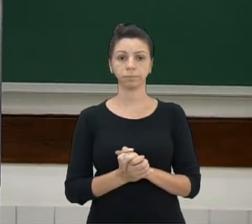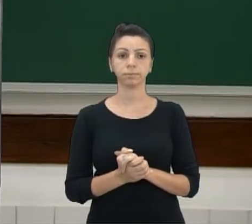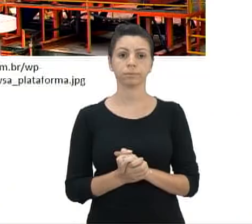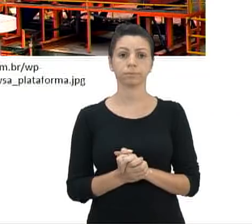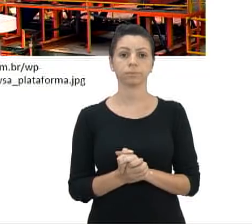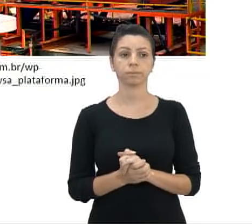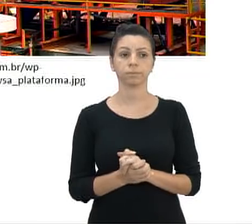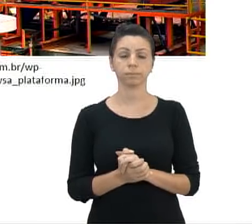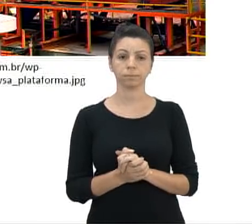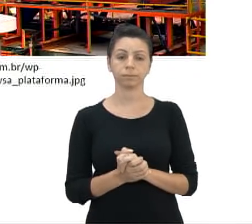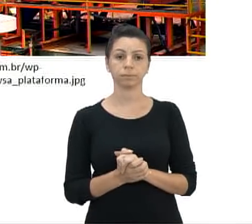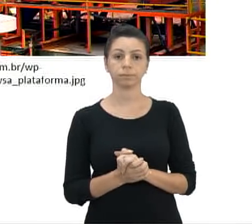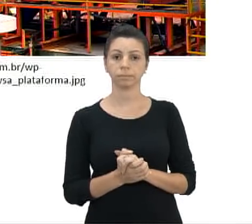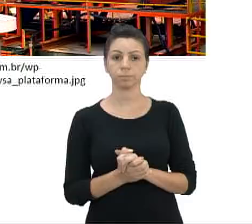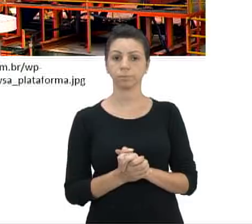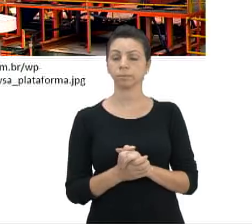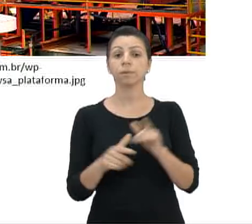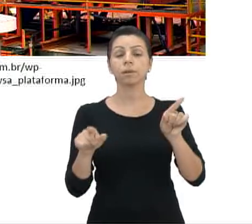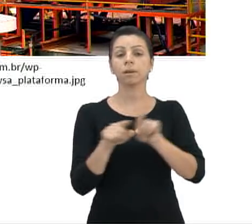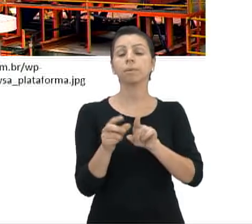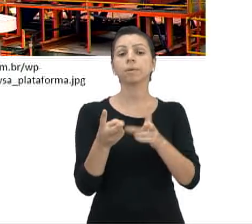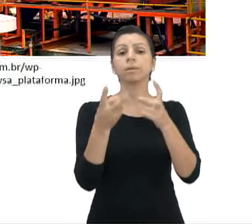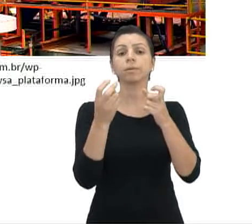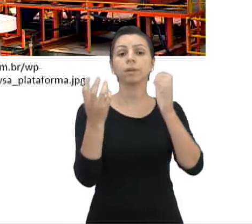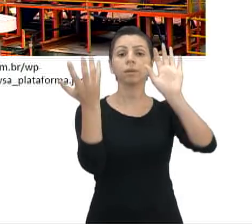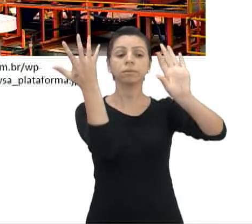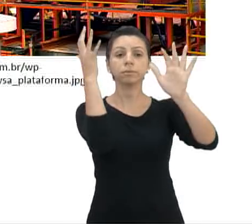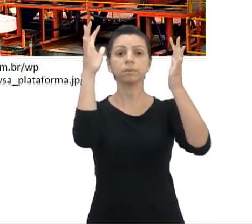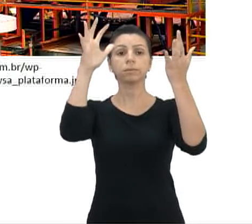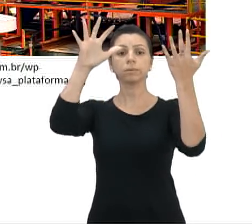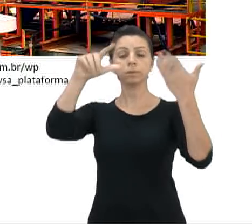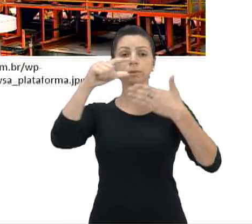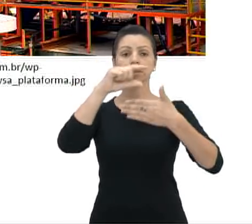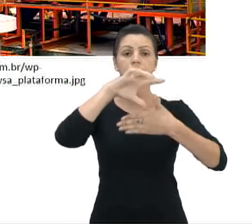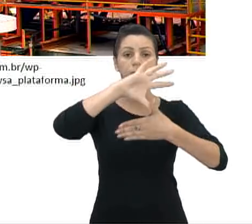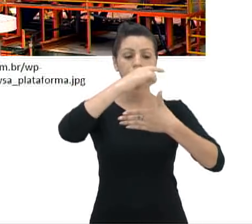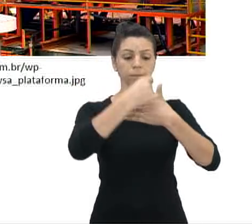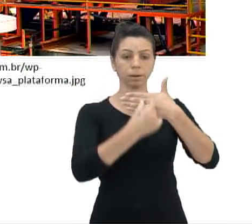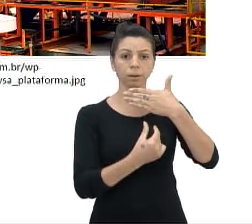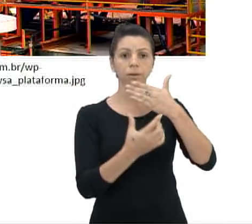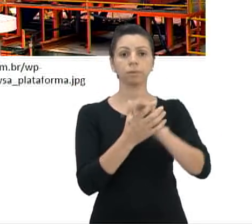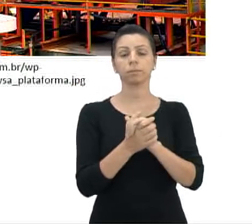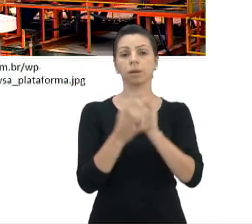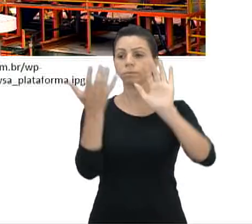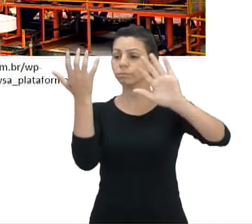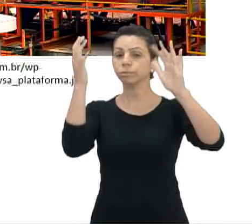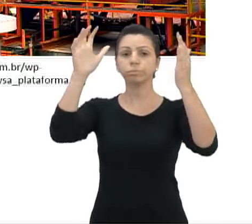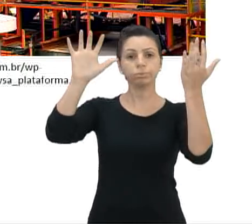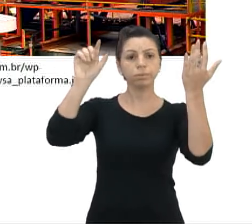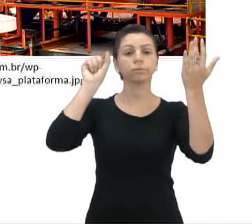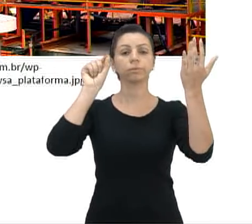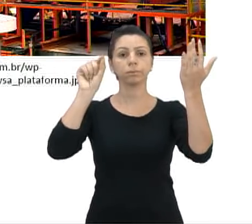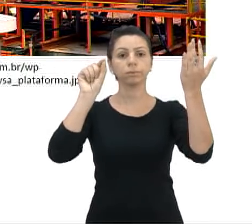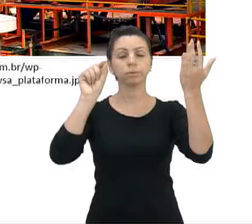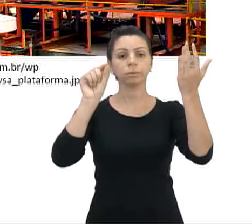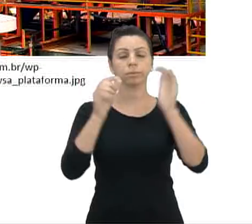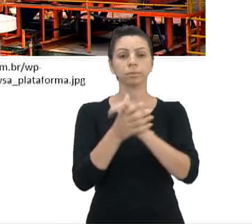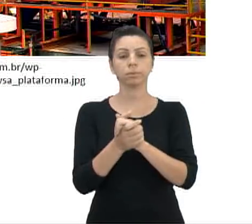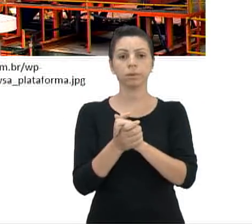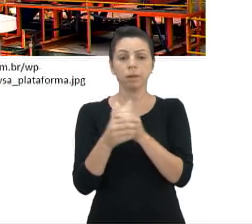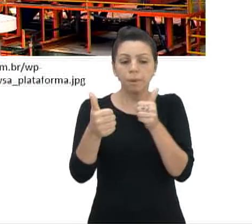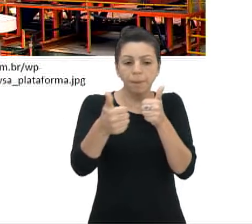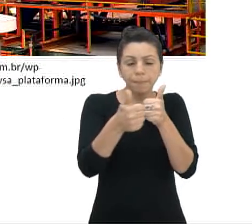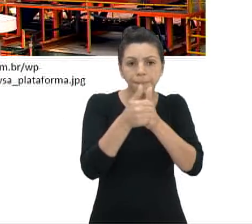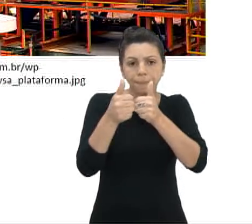gente vai perceber também que o clima da América Andina, ele varia de acordo com a proximidade da Cordilheira dos Andes. Quanto mais